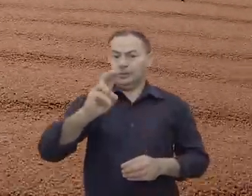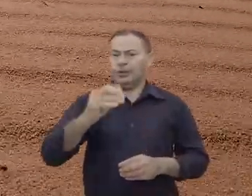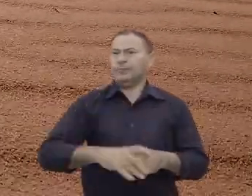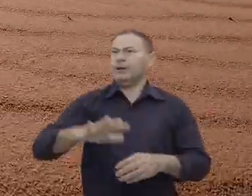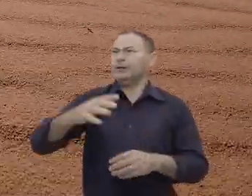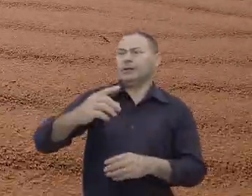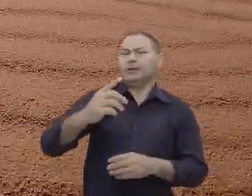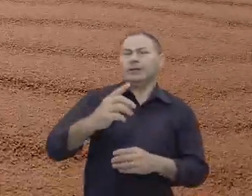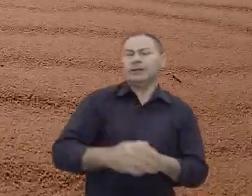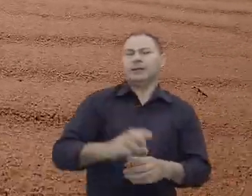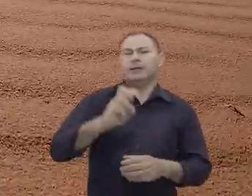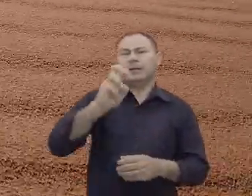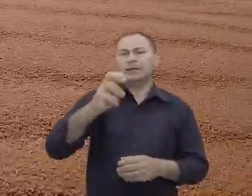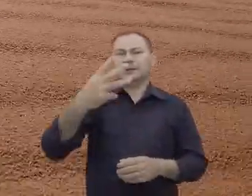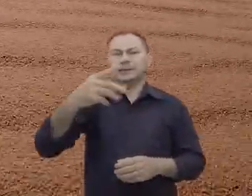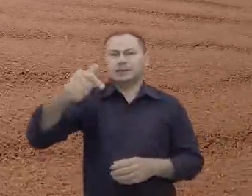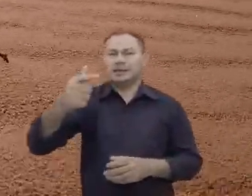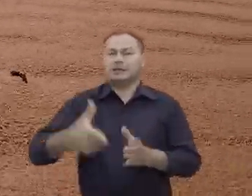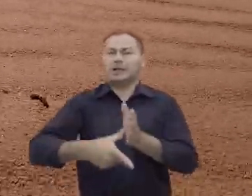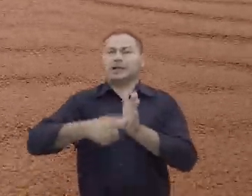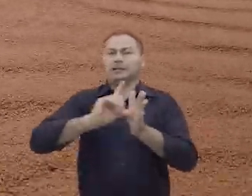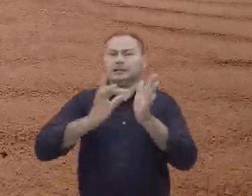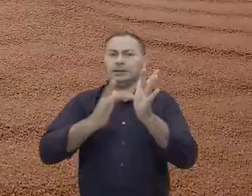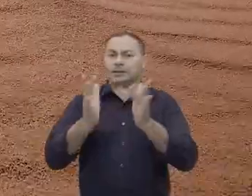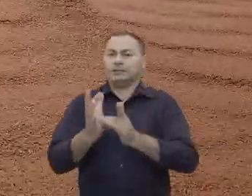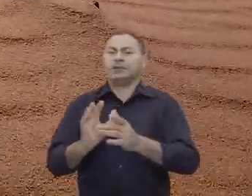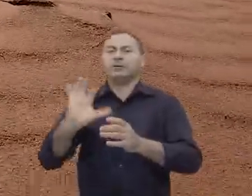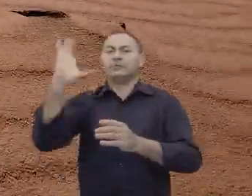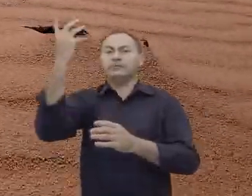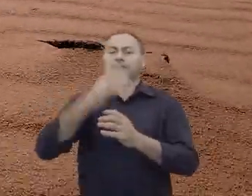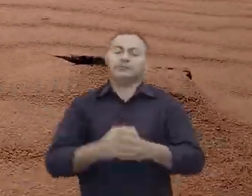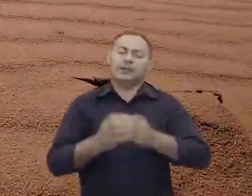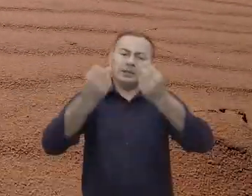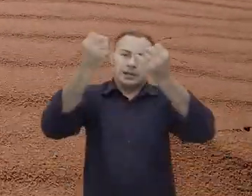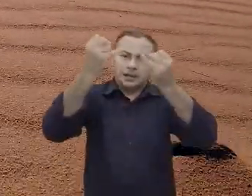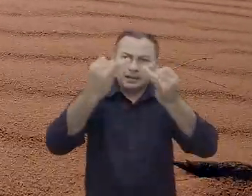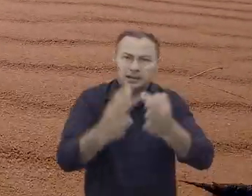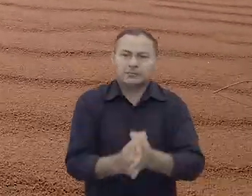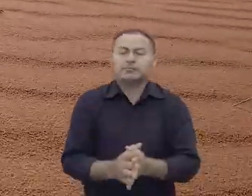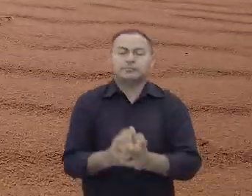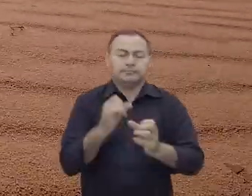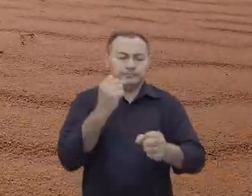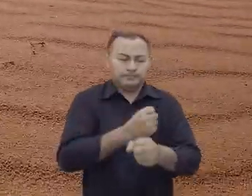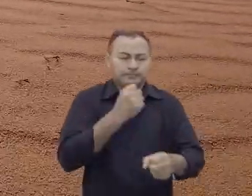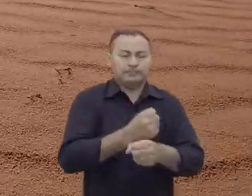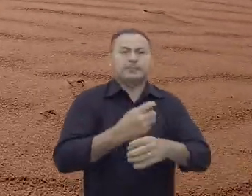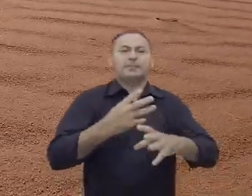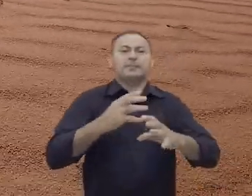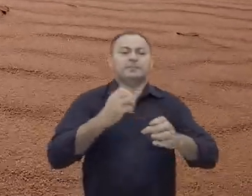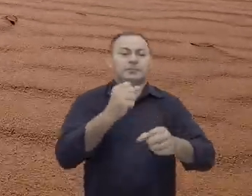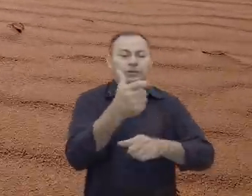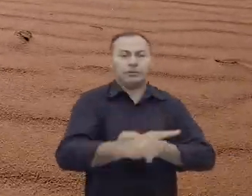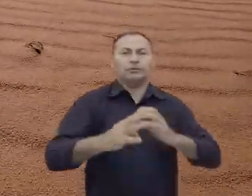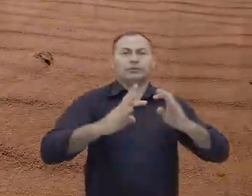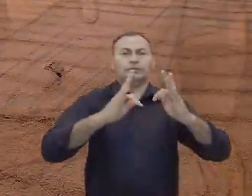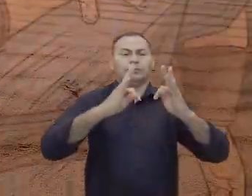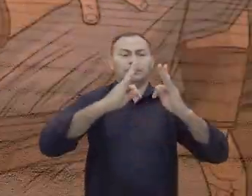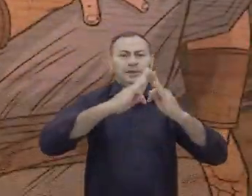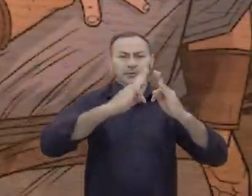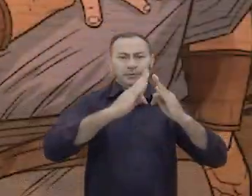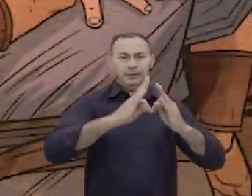de 537 a.C. e tinha como propósito explícito a reconstrução do